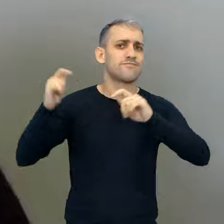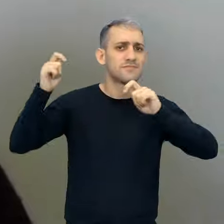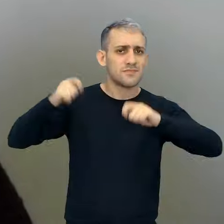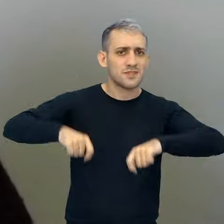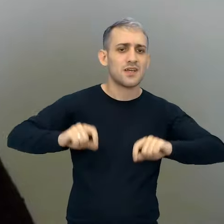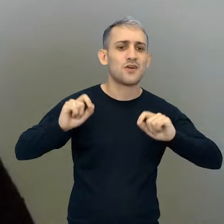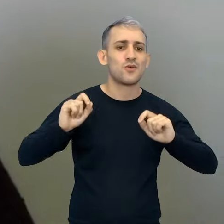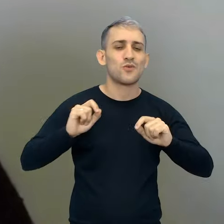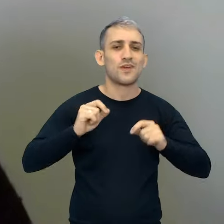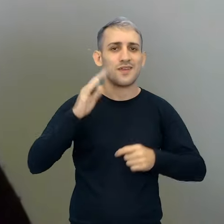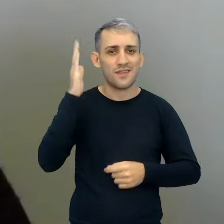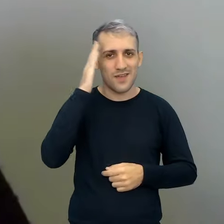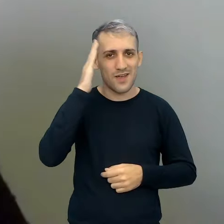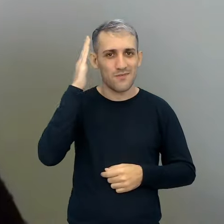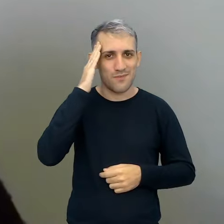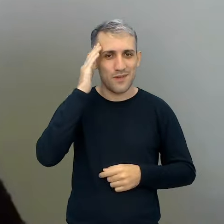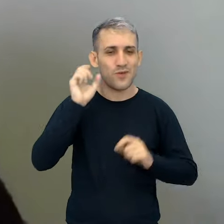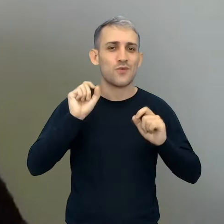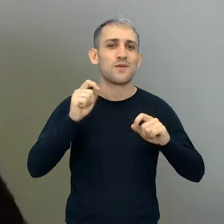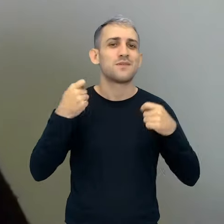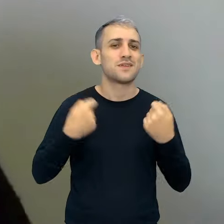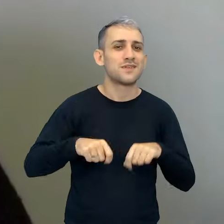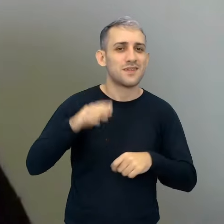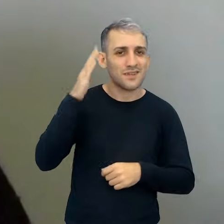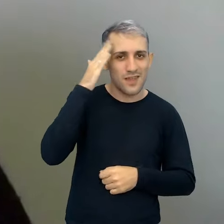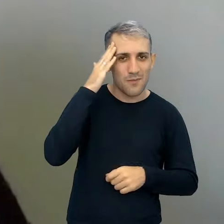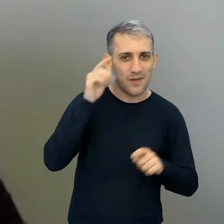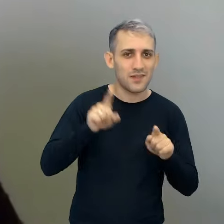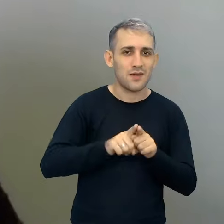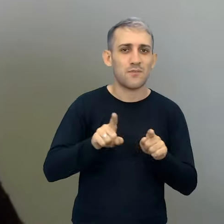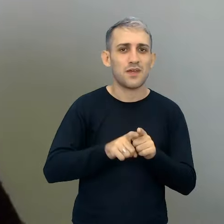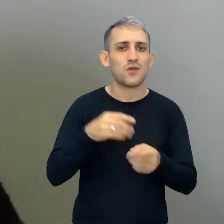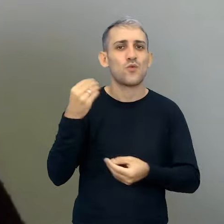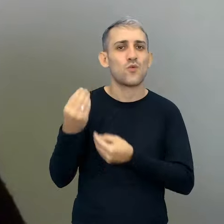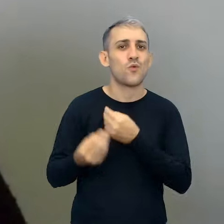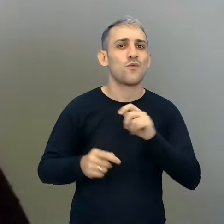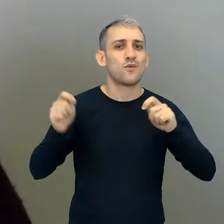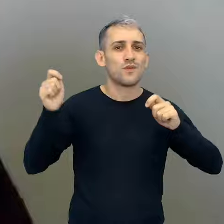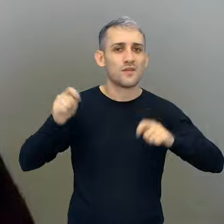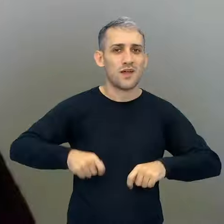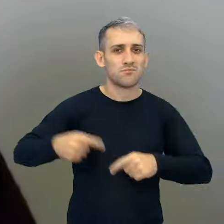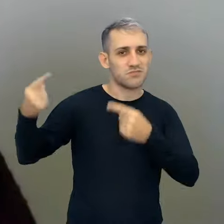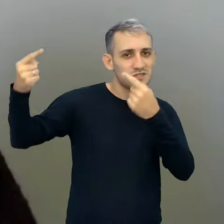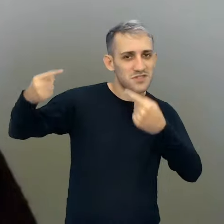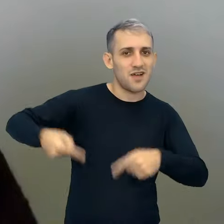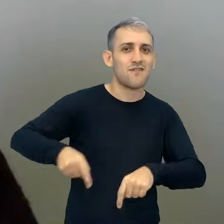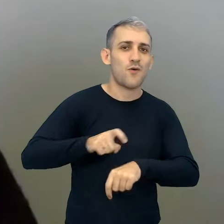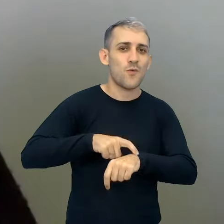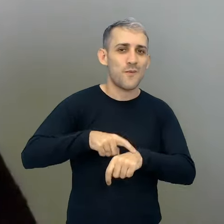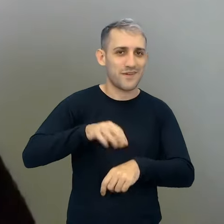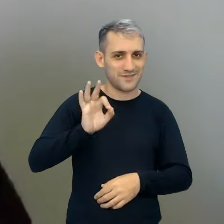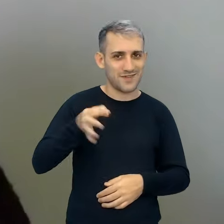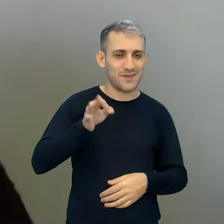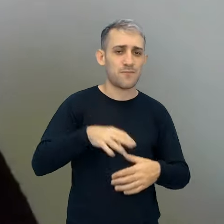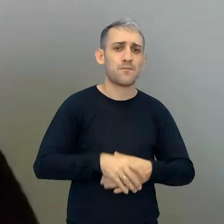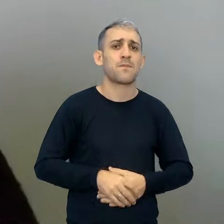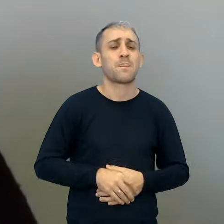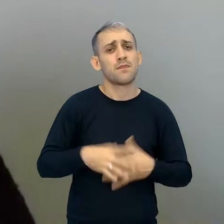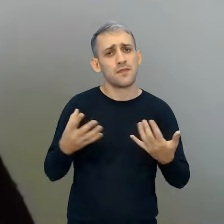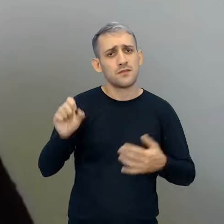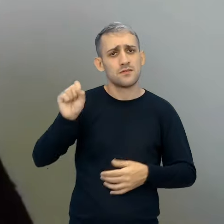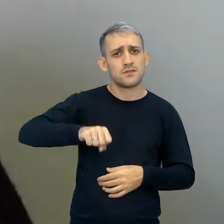então o que ele sabe o que ele precisa saber e o quanto ele pode ser desafiado nesse momento então sim